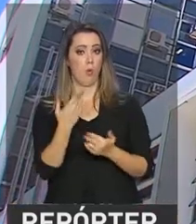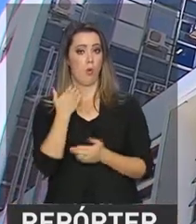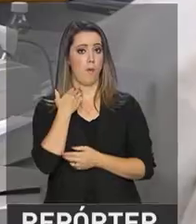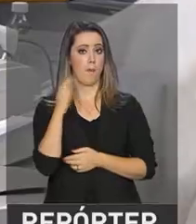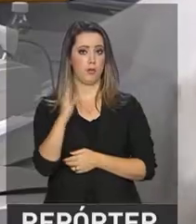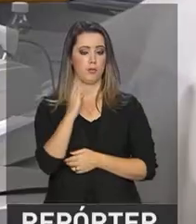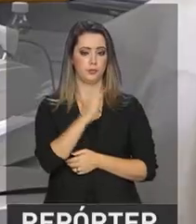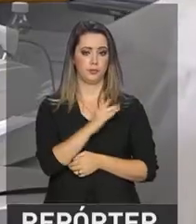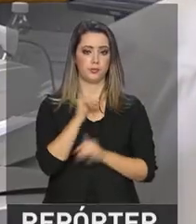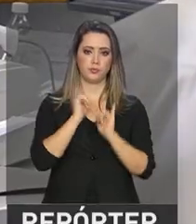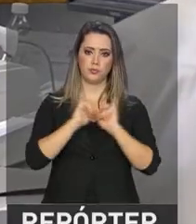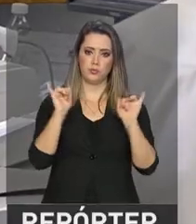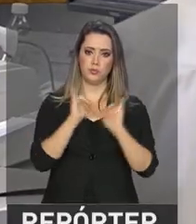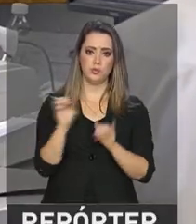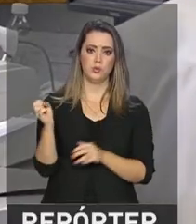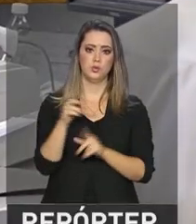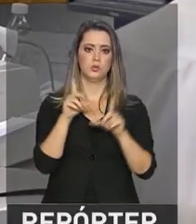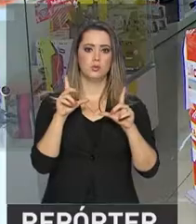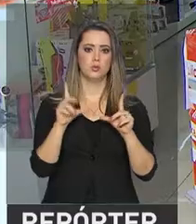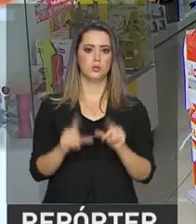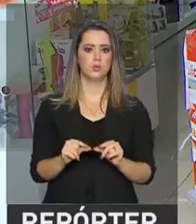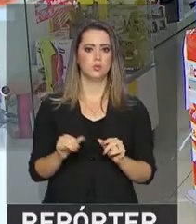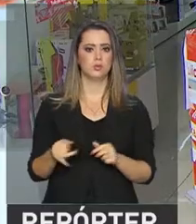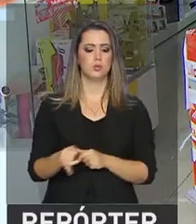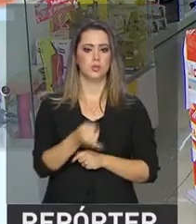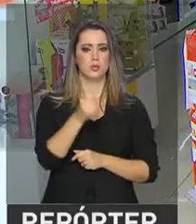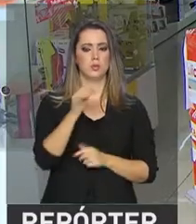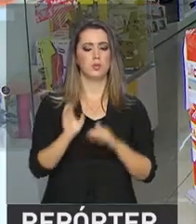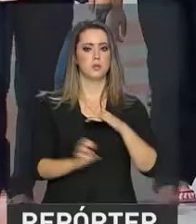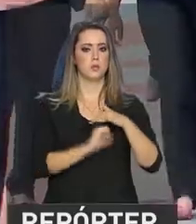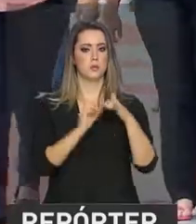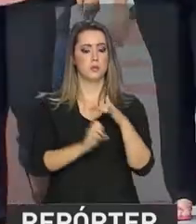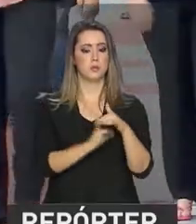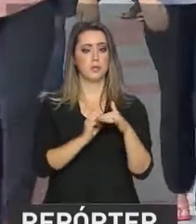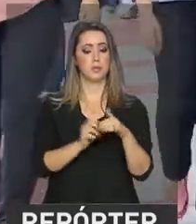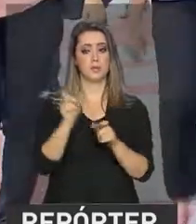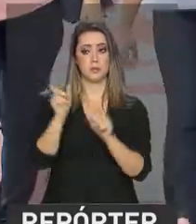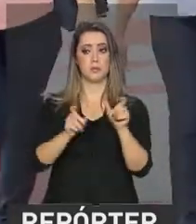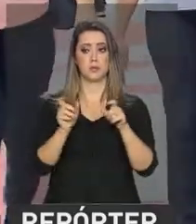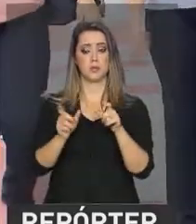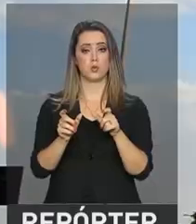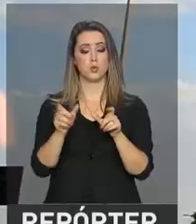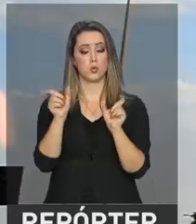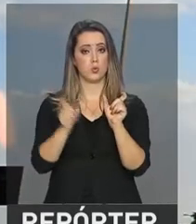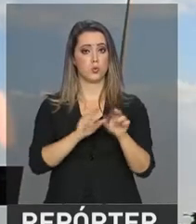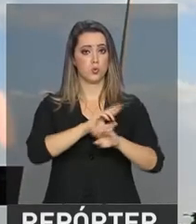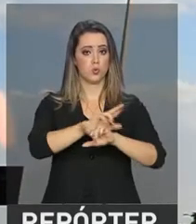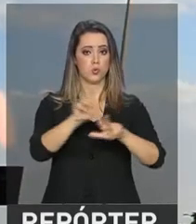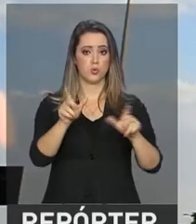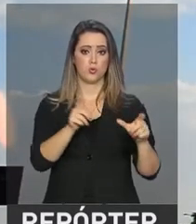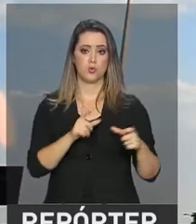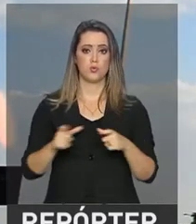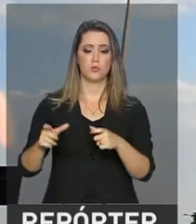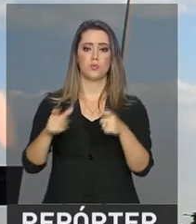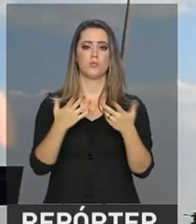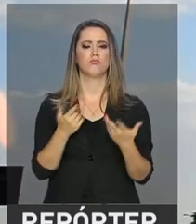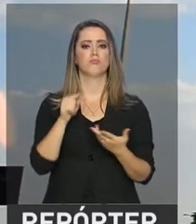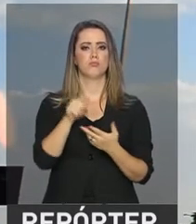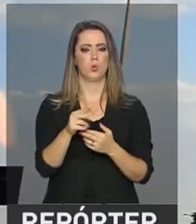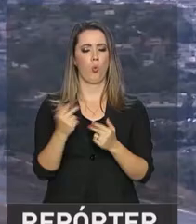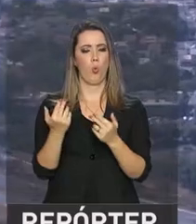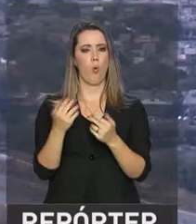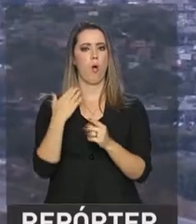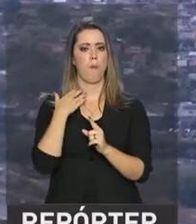brasil que anunciou nova redução nos juros para empresas e pessoas físicas em várias linhas acompanhando a decisão do banco